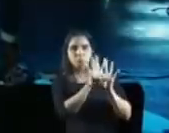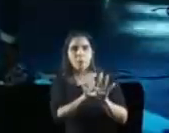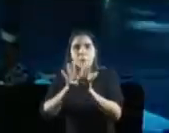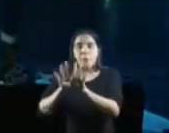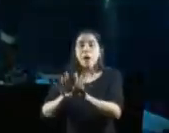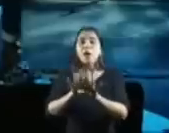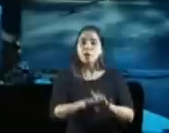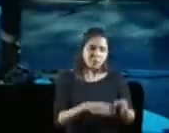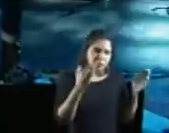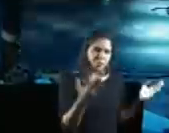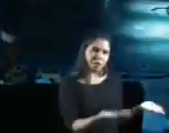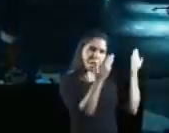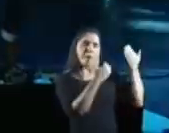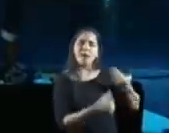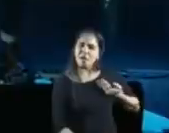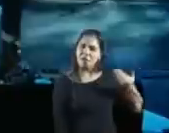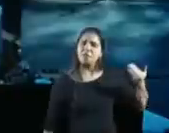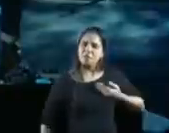nós.